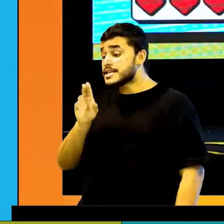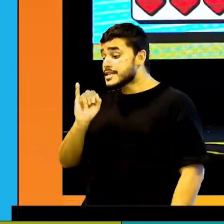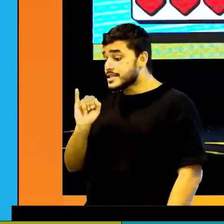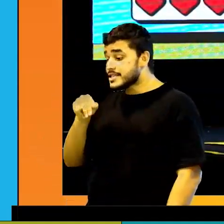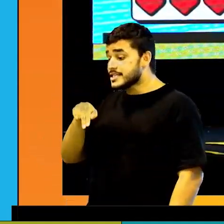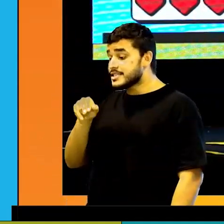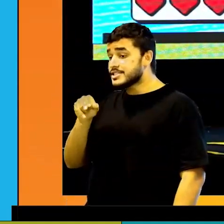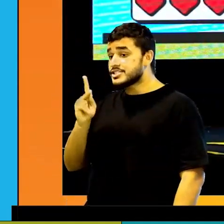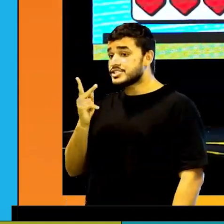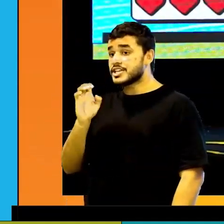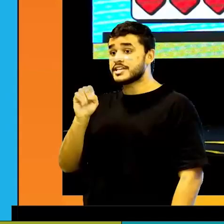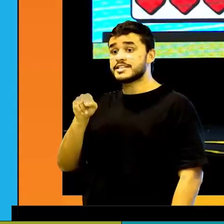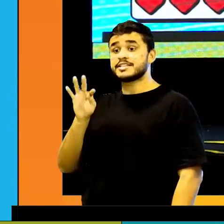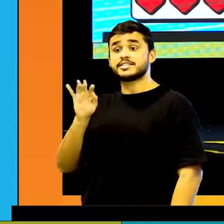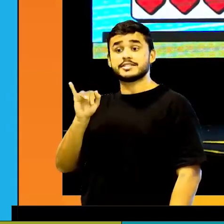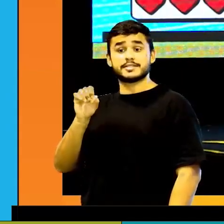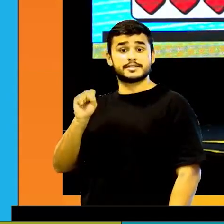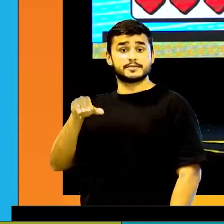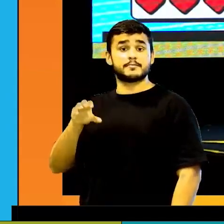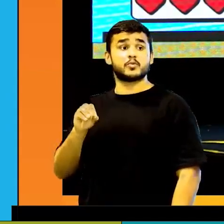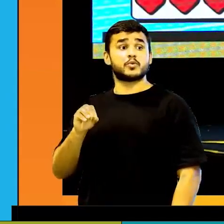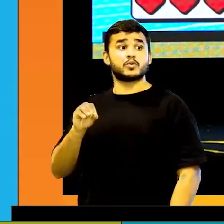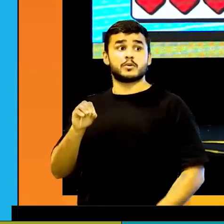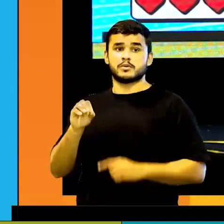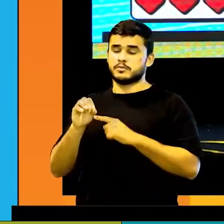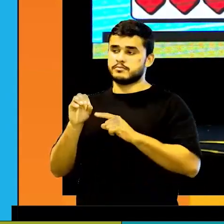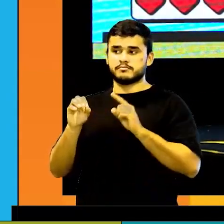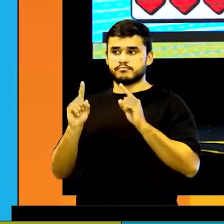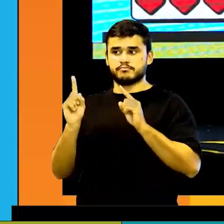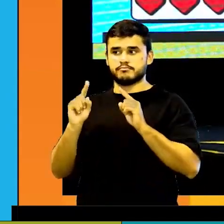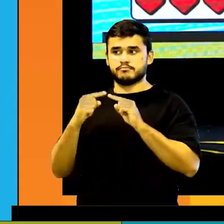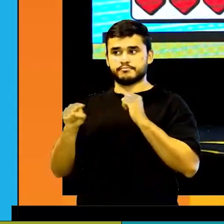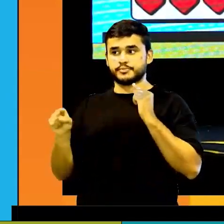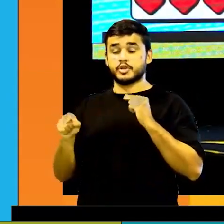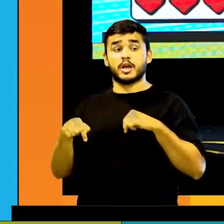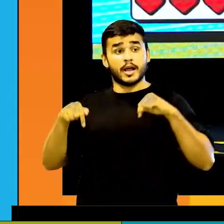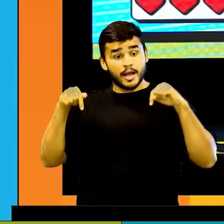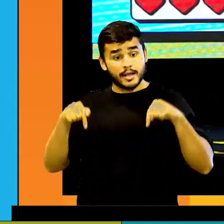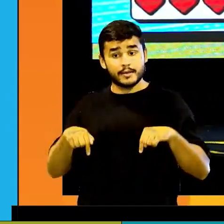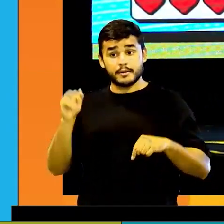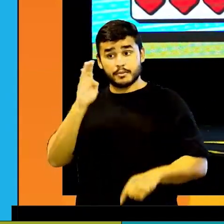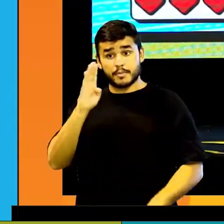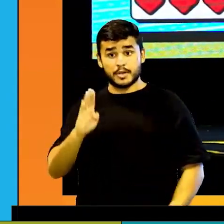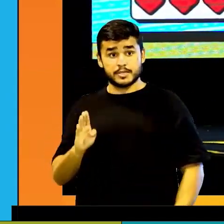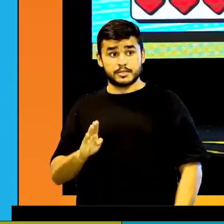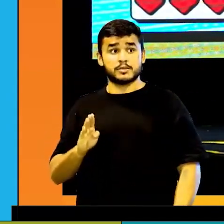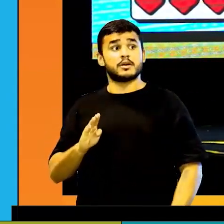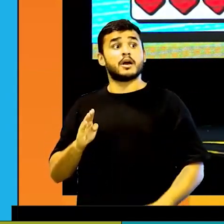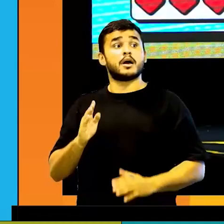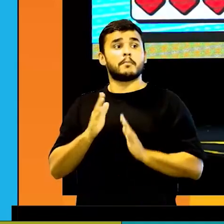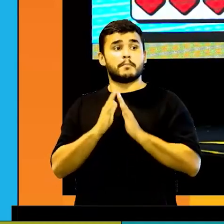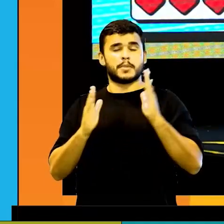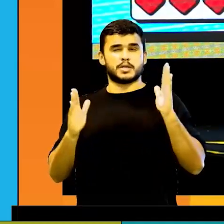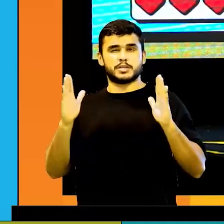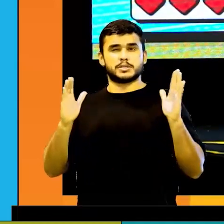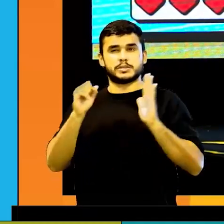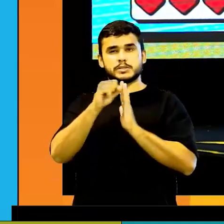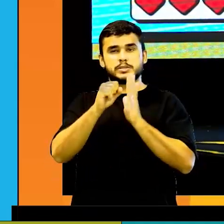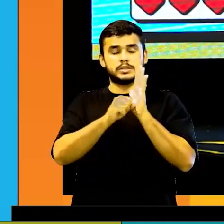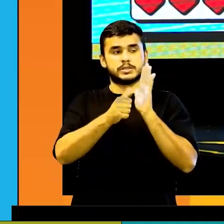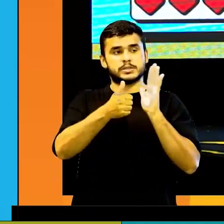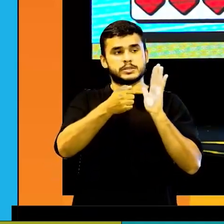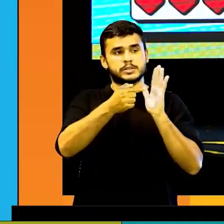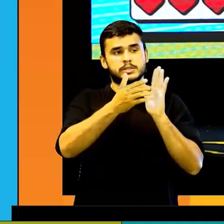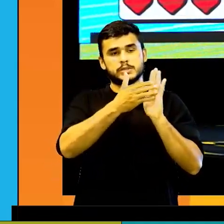escola literária. A primeira escola literária foi o Barroco, que aconteceu aqui no Brasil do século XVII até o início do